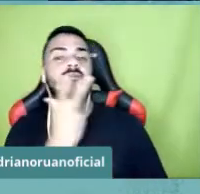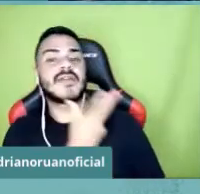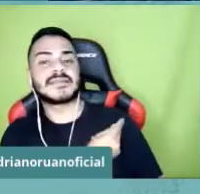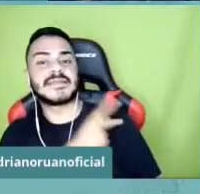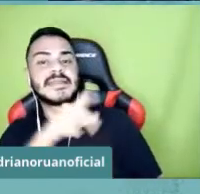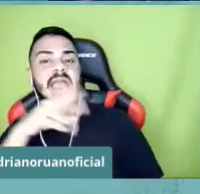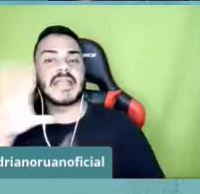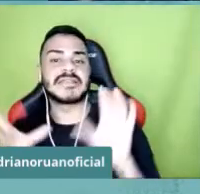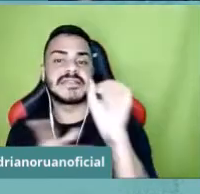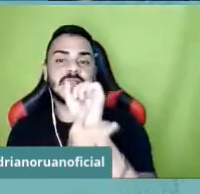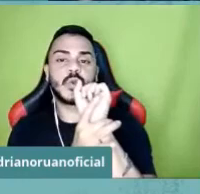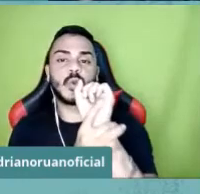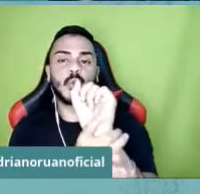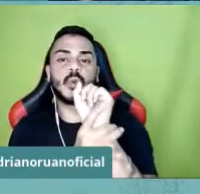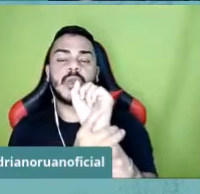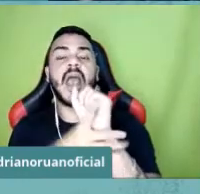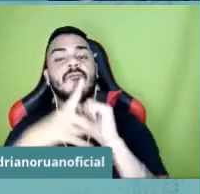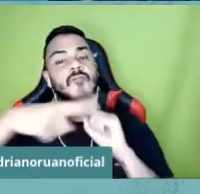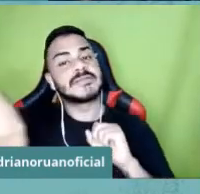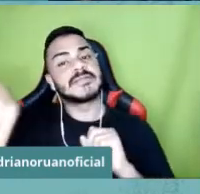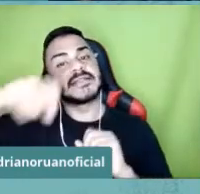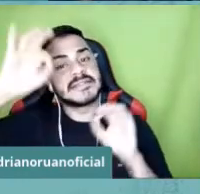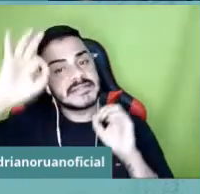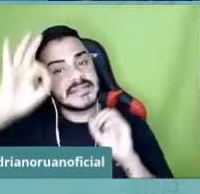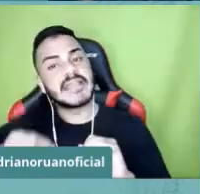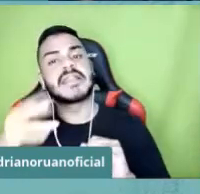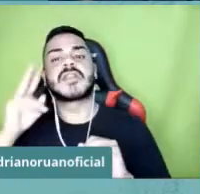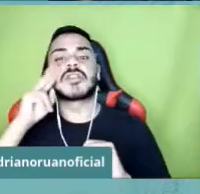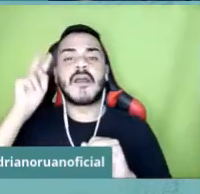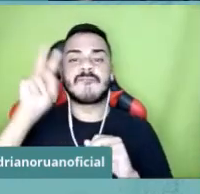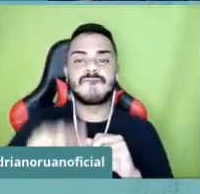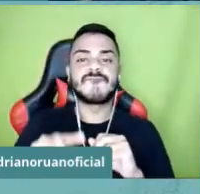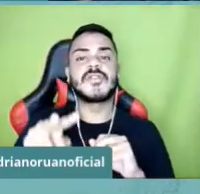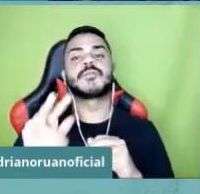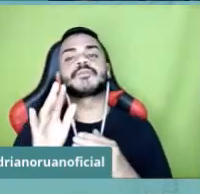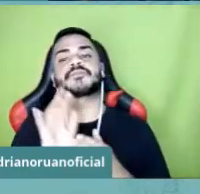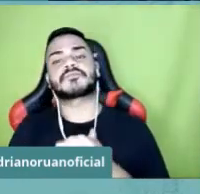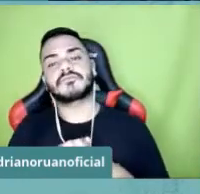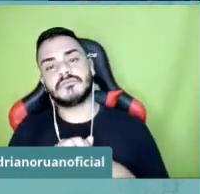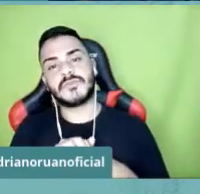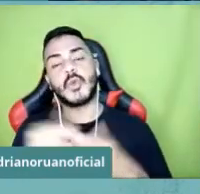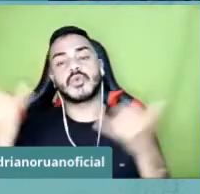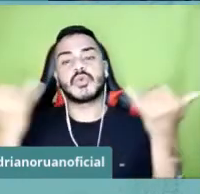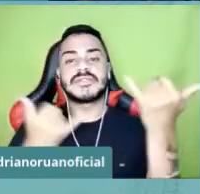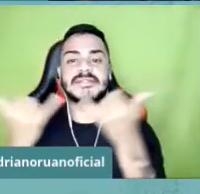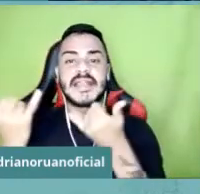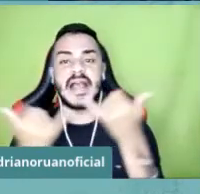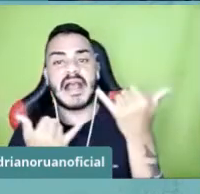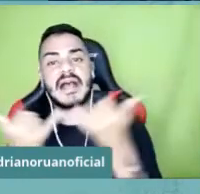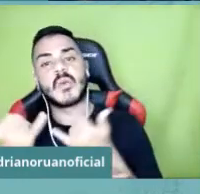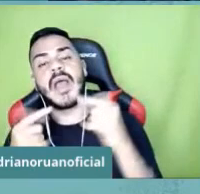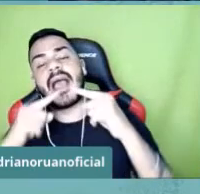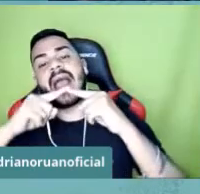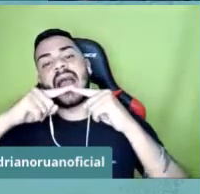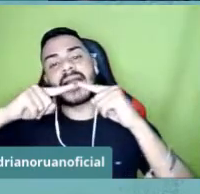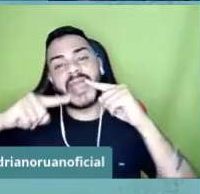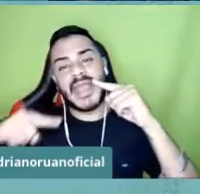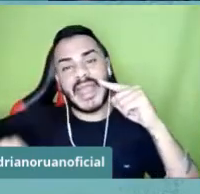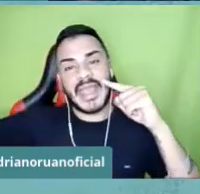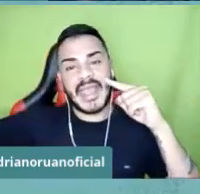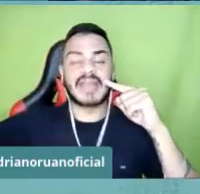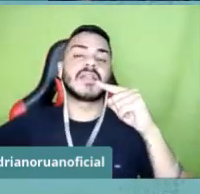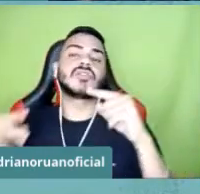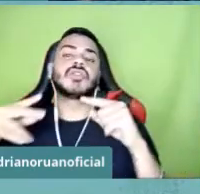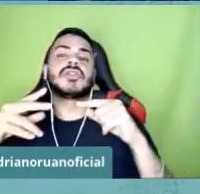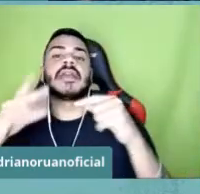seguras. Vocês, com certeza, já acompanharam os noticiários, a queda do número de internação